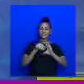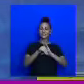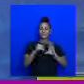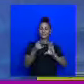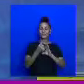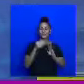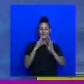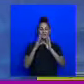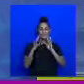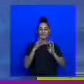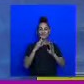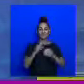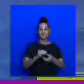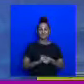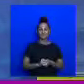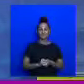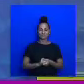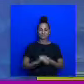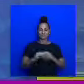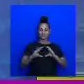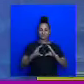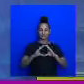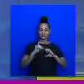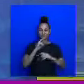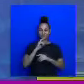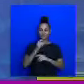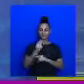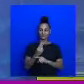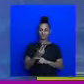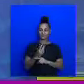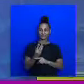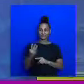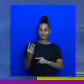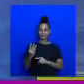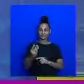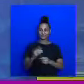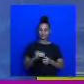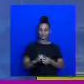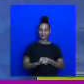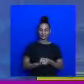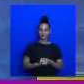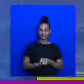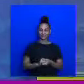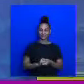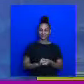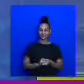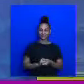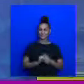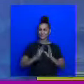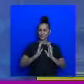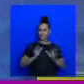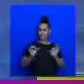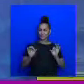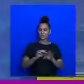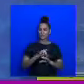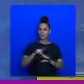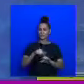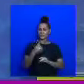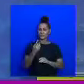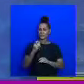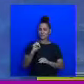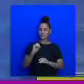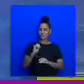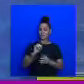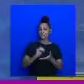YouTube e no Facebook. Bola verde, 23. Verde, número 23. Já foram sorteados 10